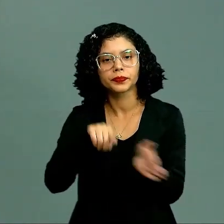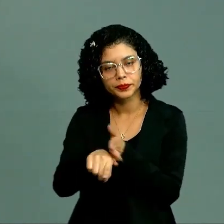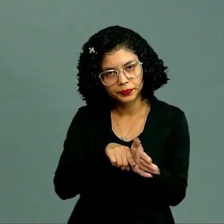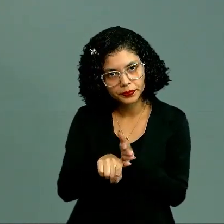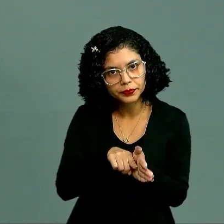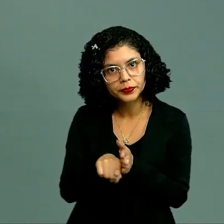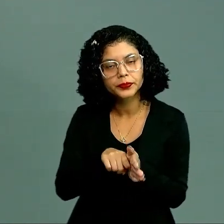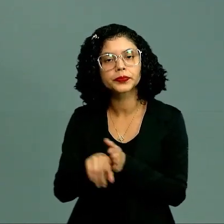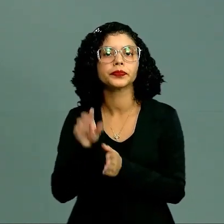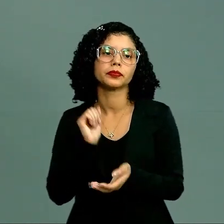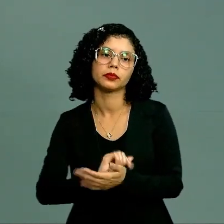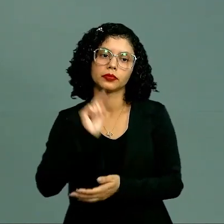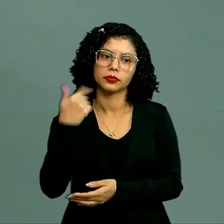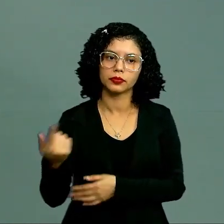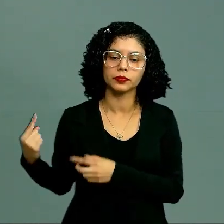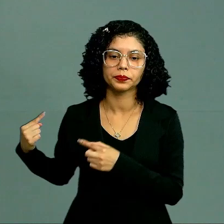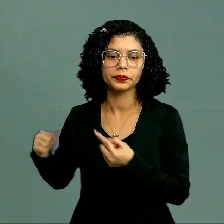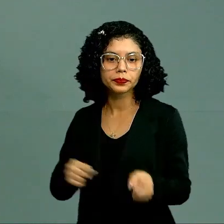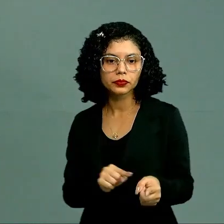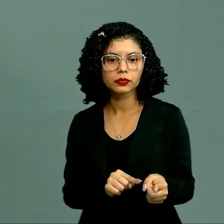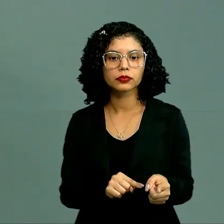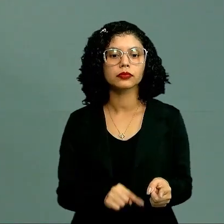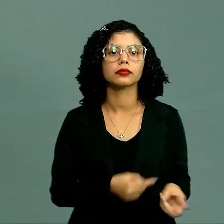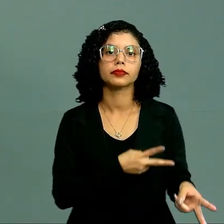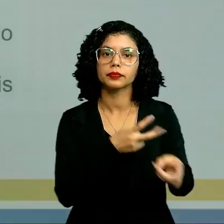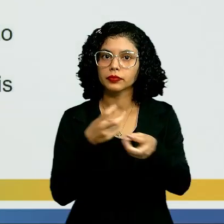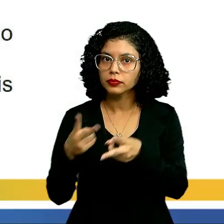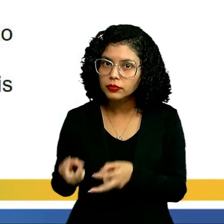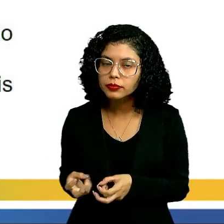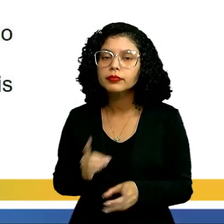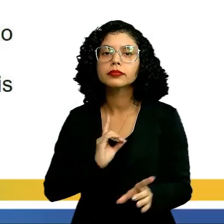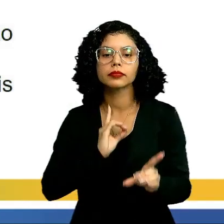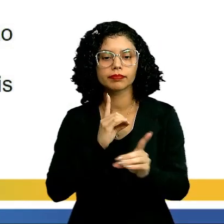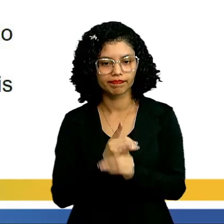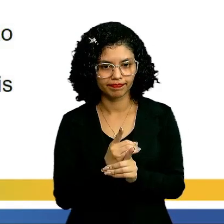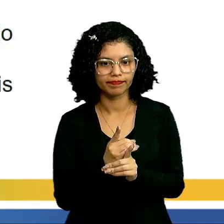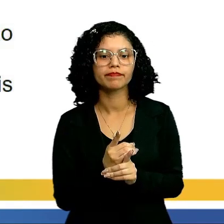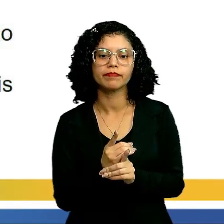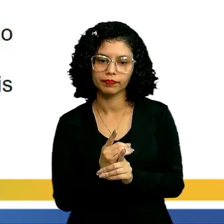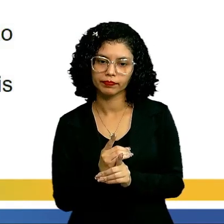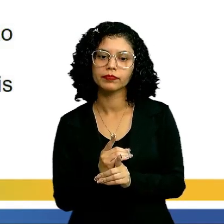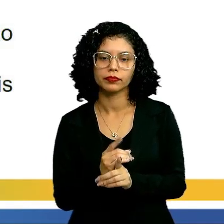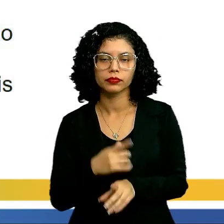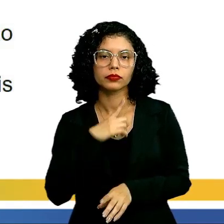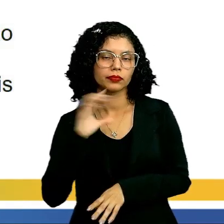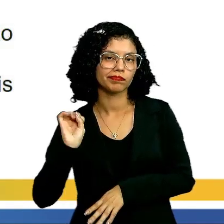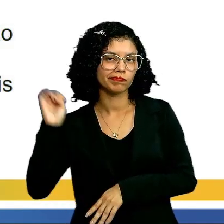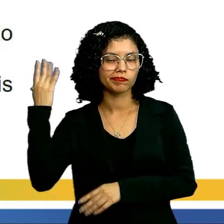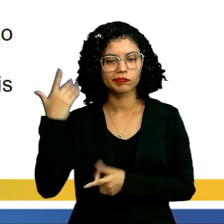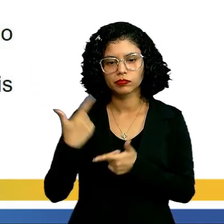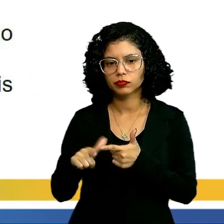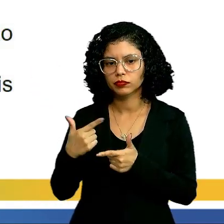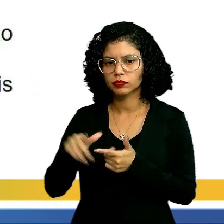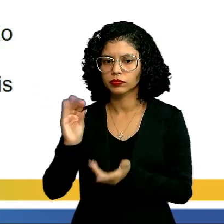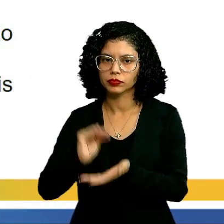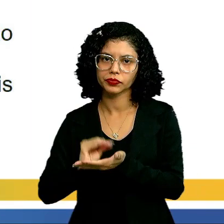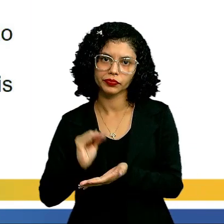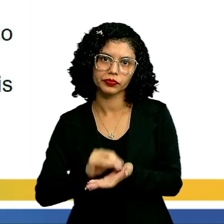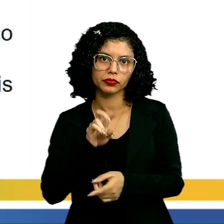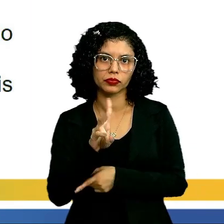pesquisa e logo depois que eles provocaram um dano, eles descobriram que esse dano ele causou uma falta